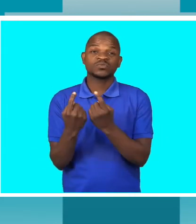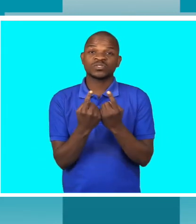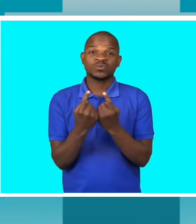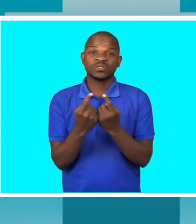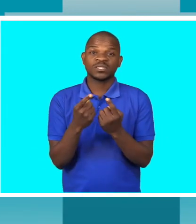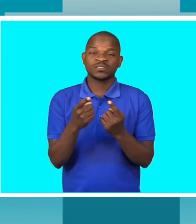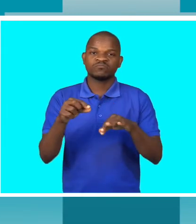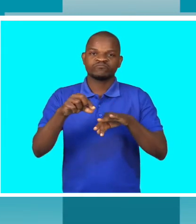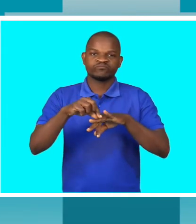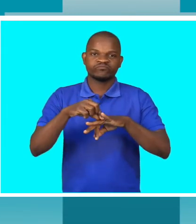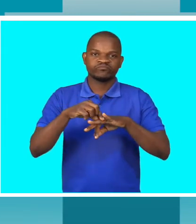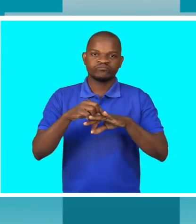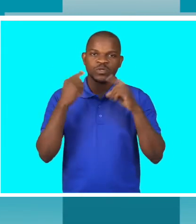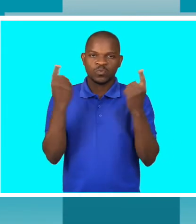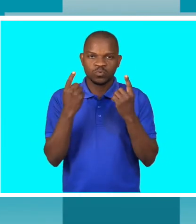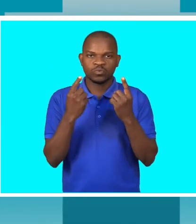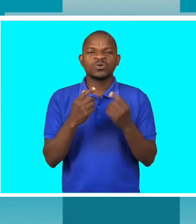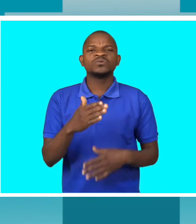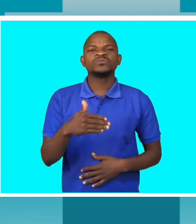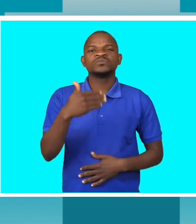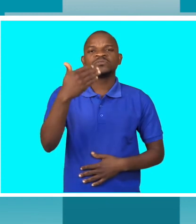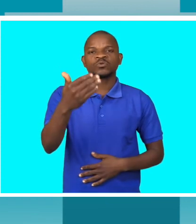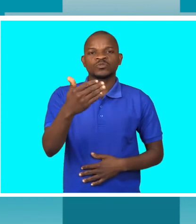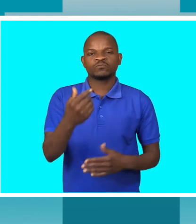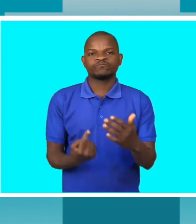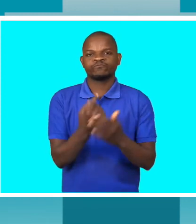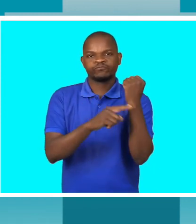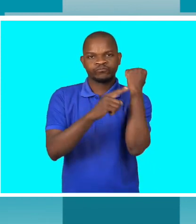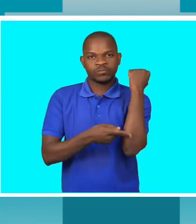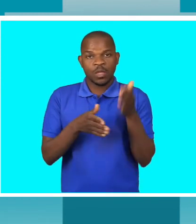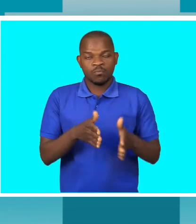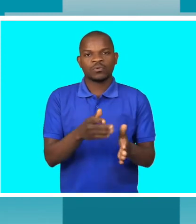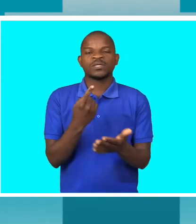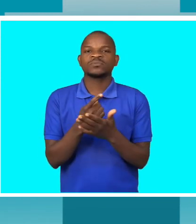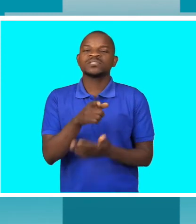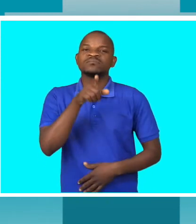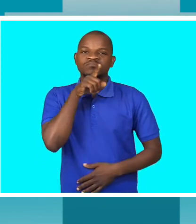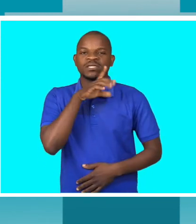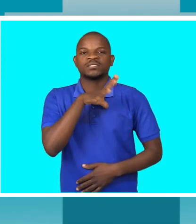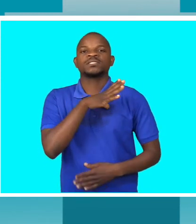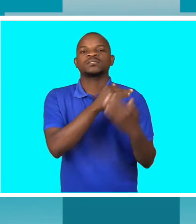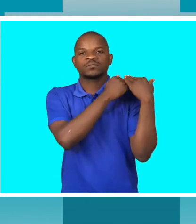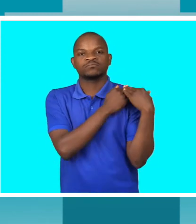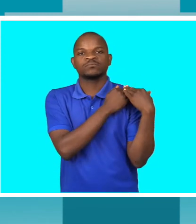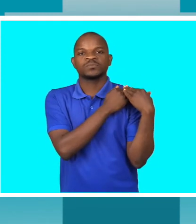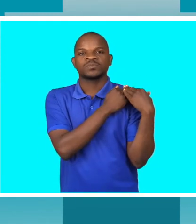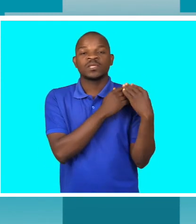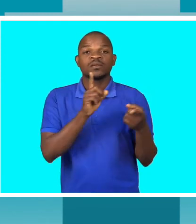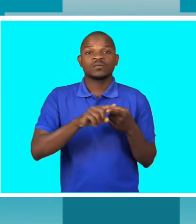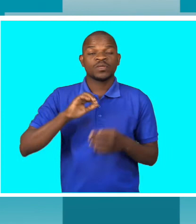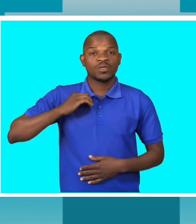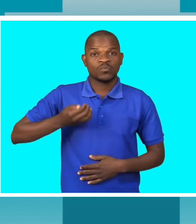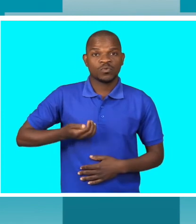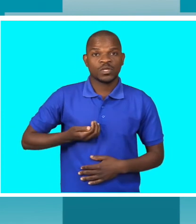da sua incapacidade não é? Aquelas situações em que a mulher com deficiência está numa incapacidade